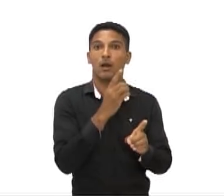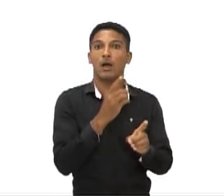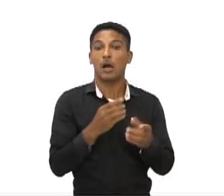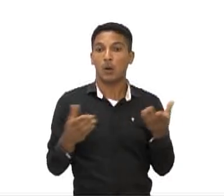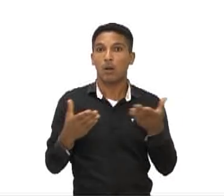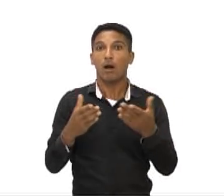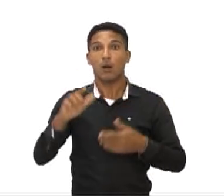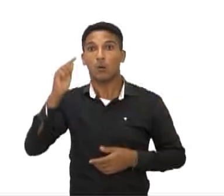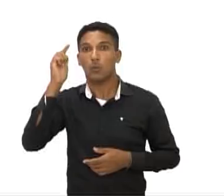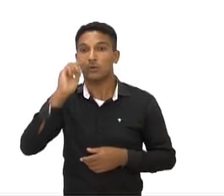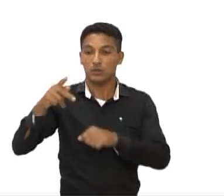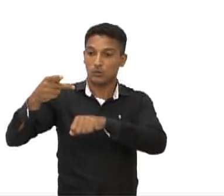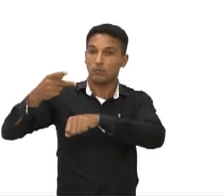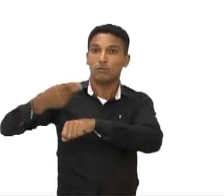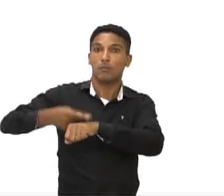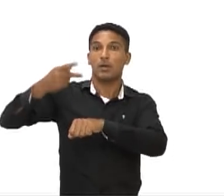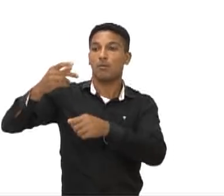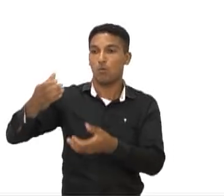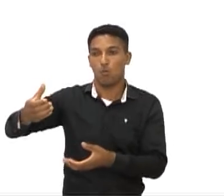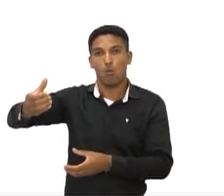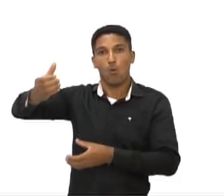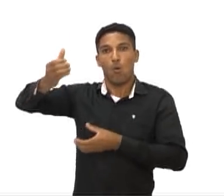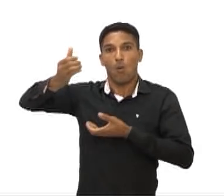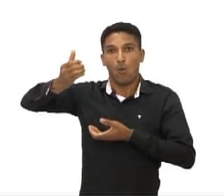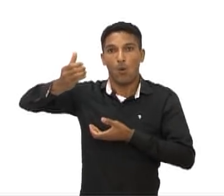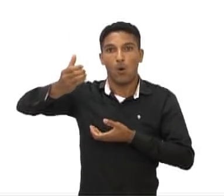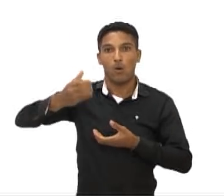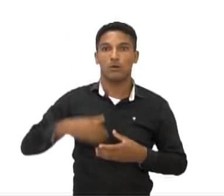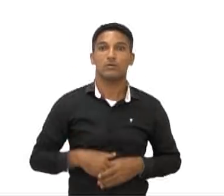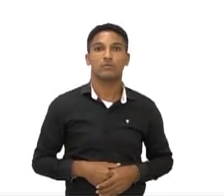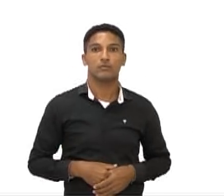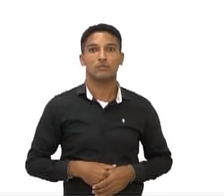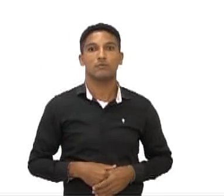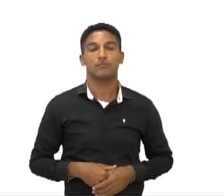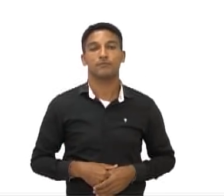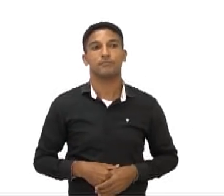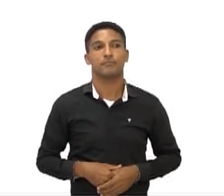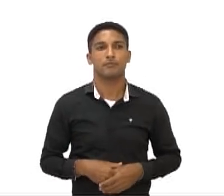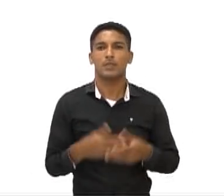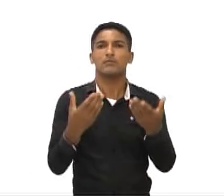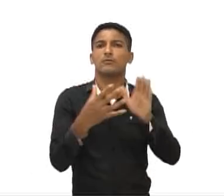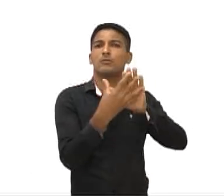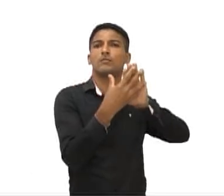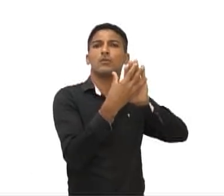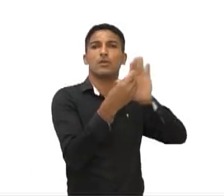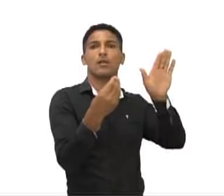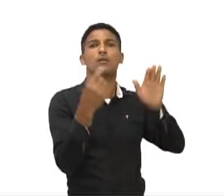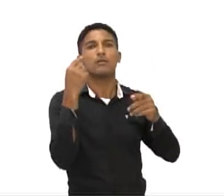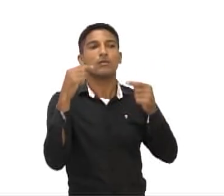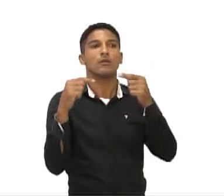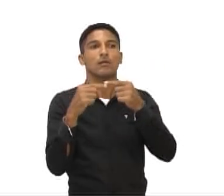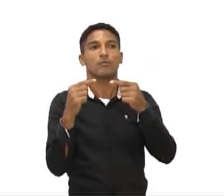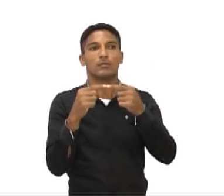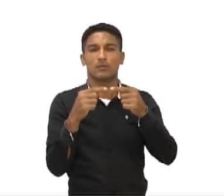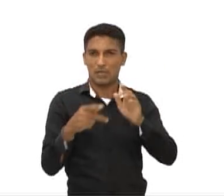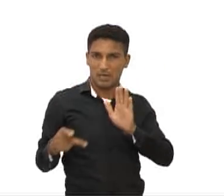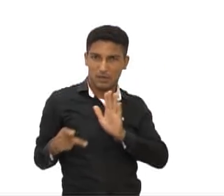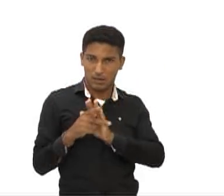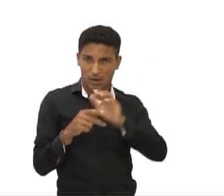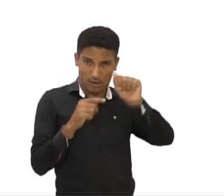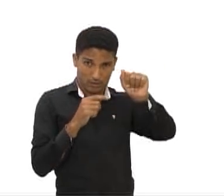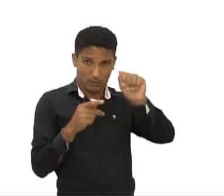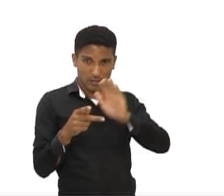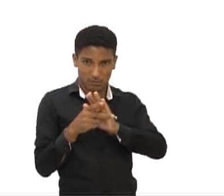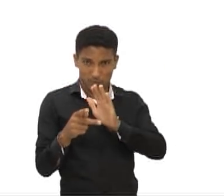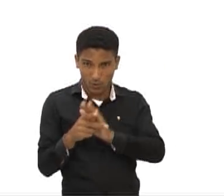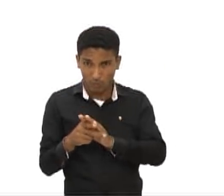os elétrons e núcleos comportam-se probabilisticamente estando sujeitos às propriedades da mecânica quântica. Letra